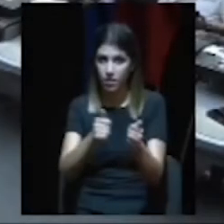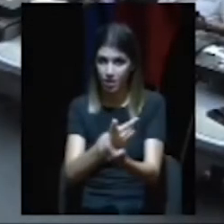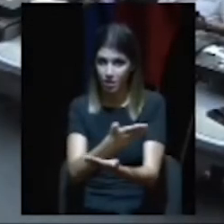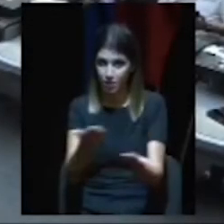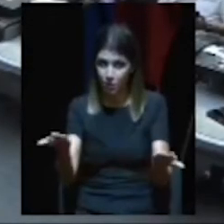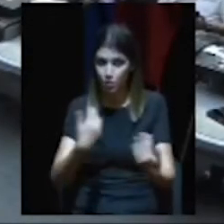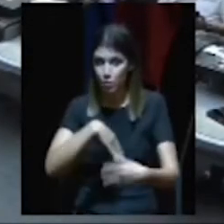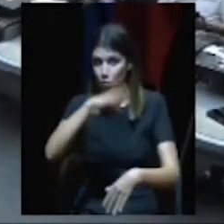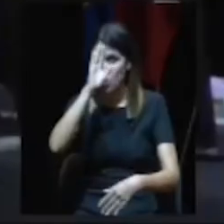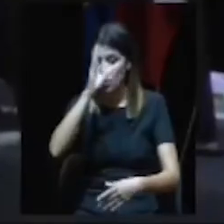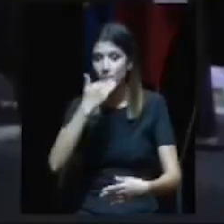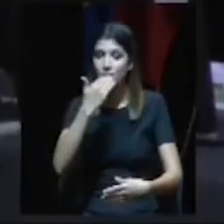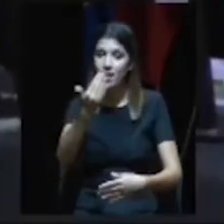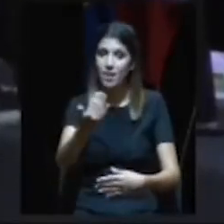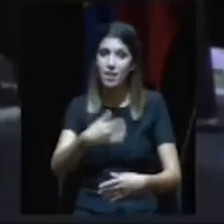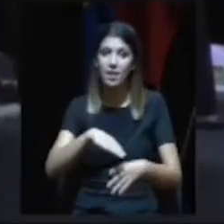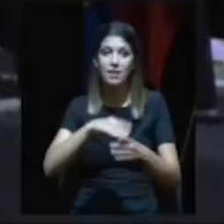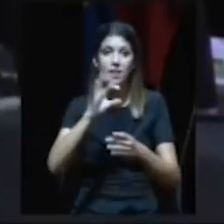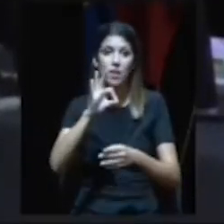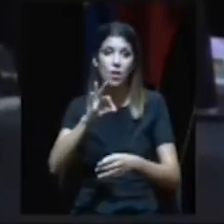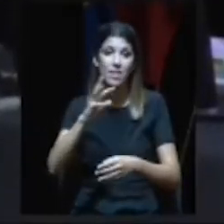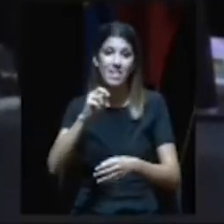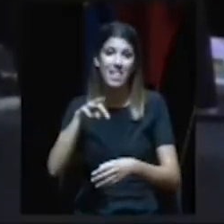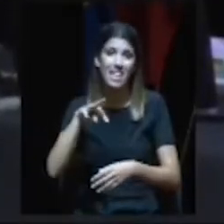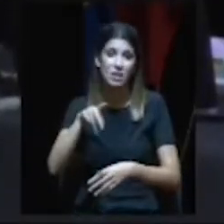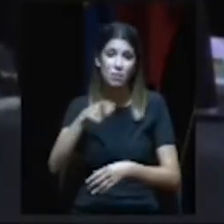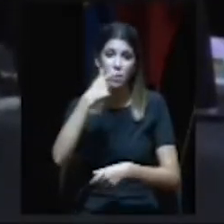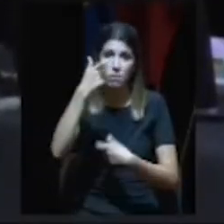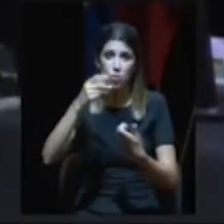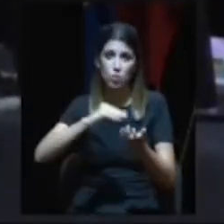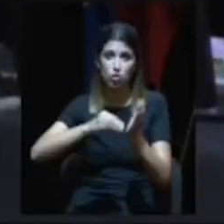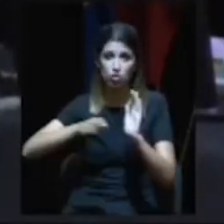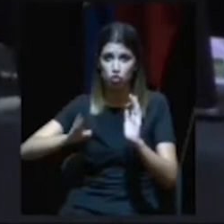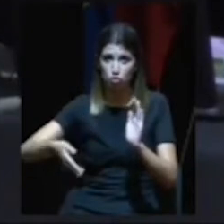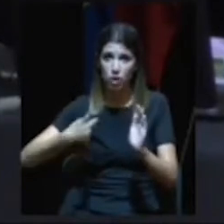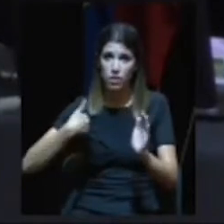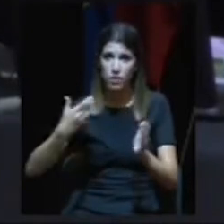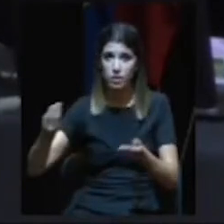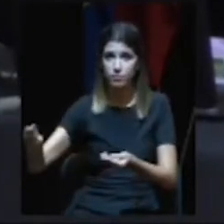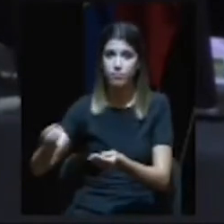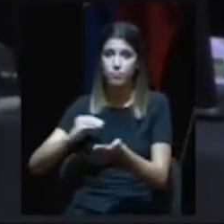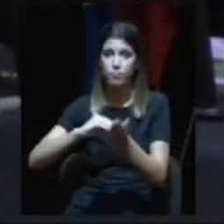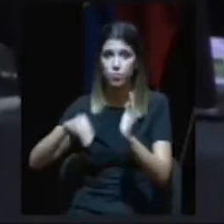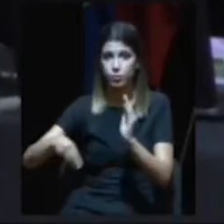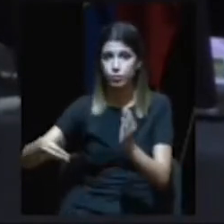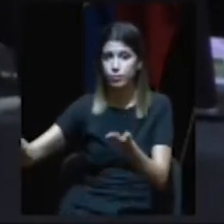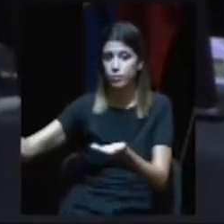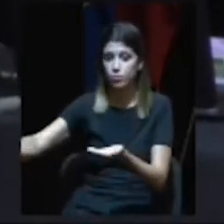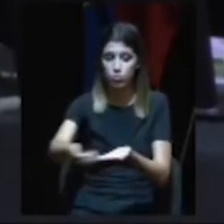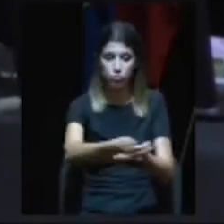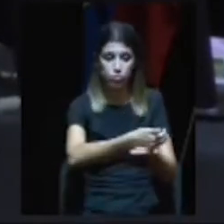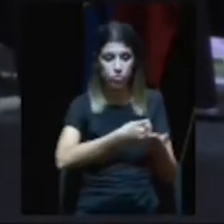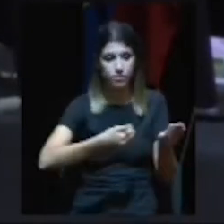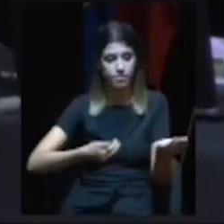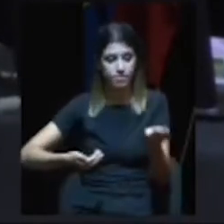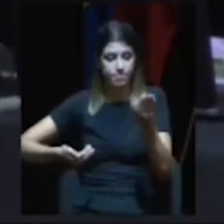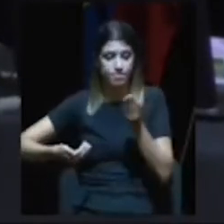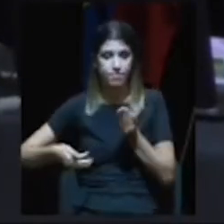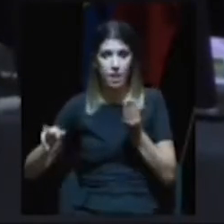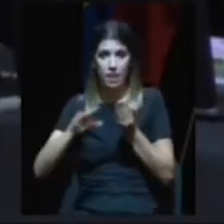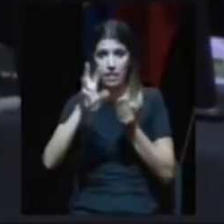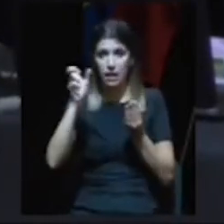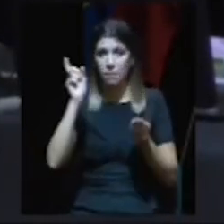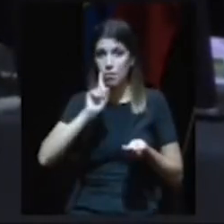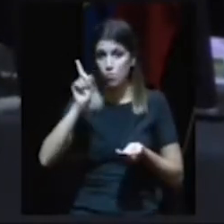Em primeiro lugar, agradecer aos quase 3 mil peticionários que aqui trouxeram esta questão importantíssima,